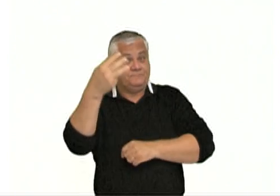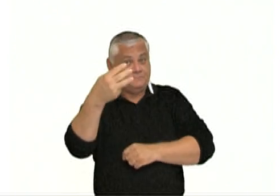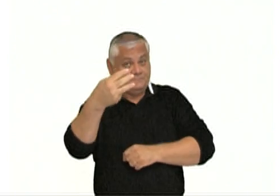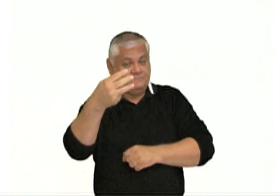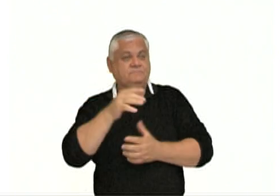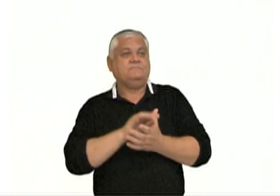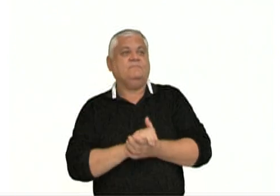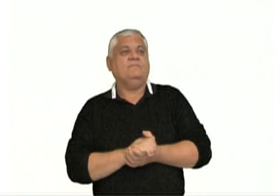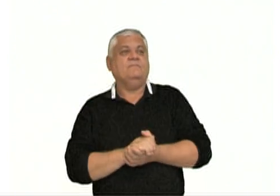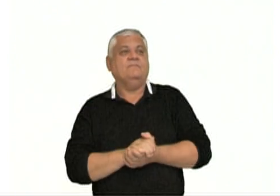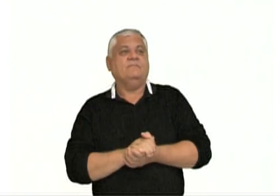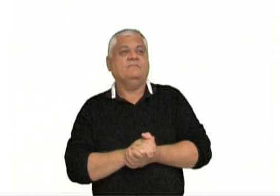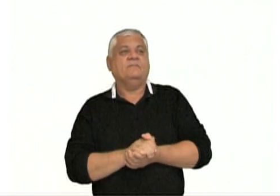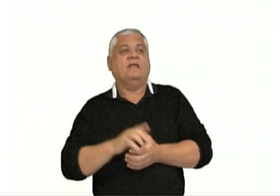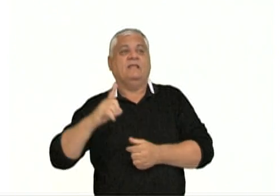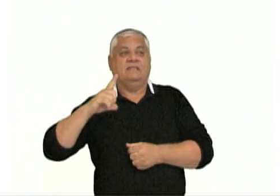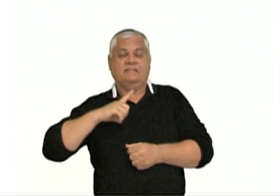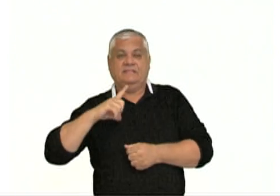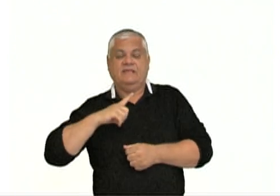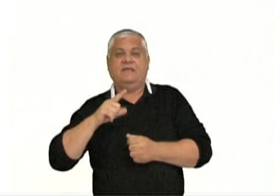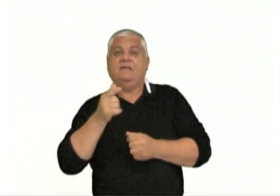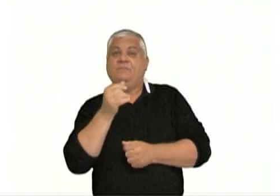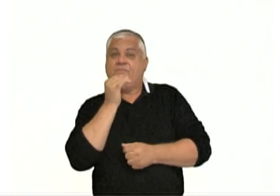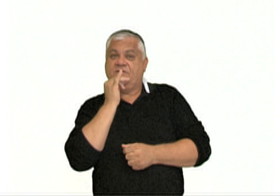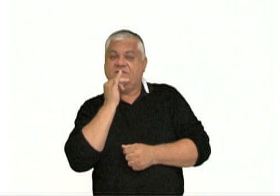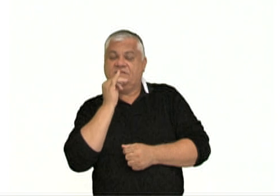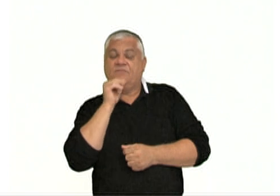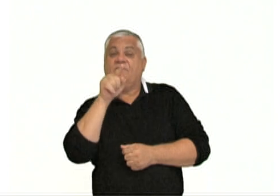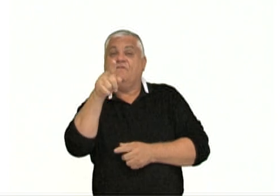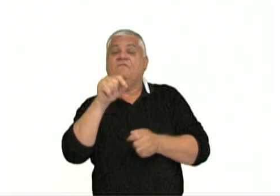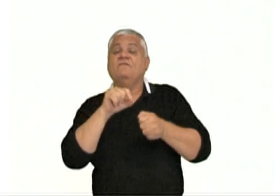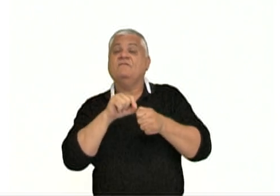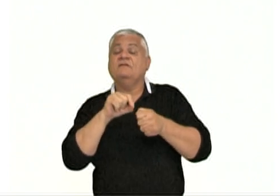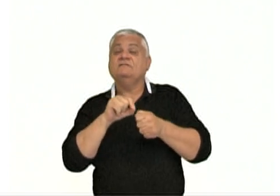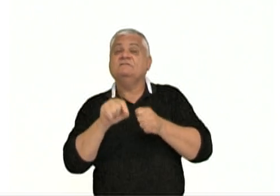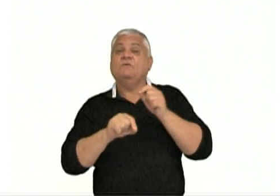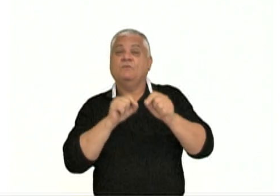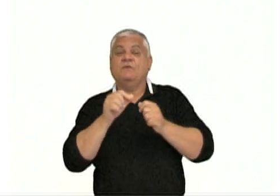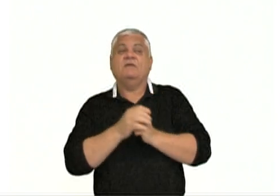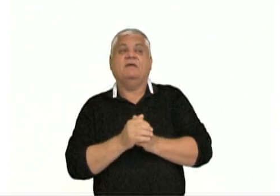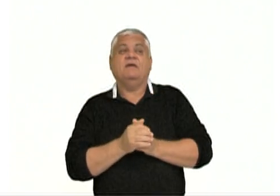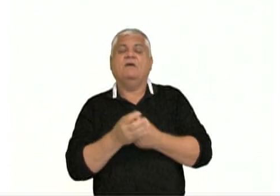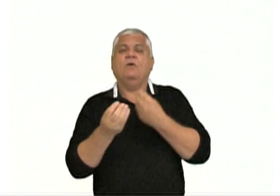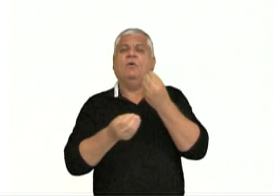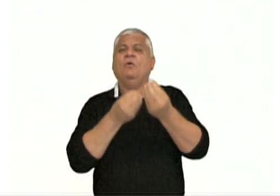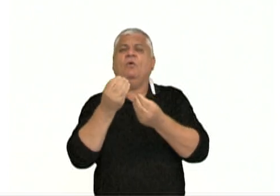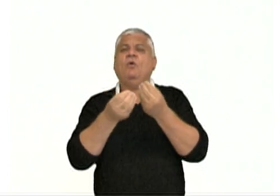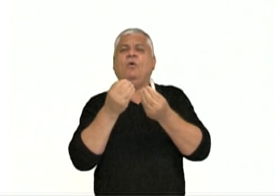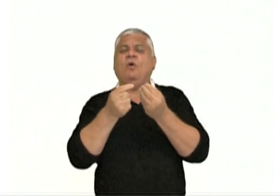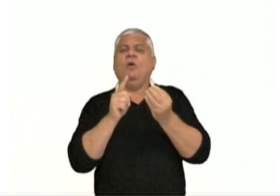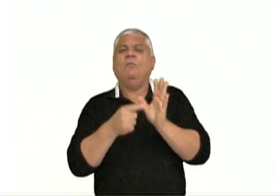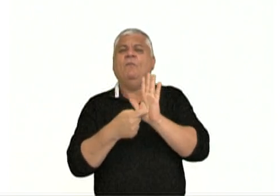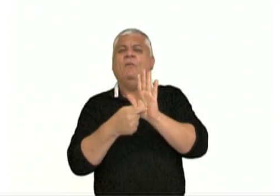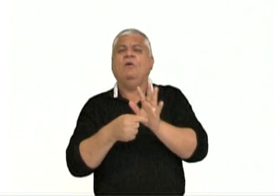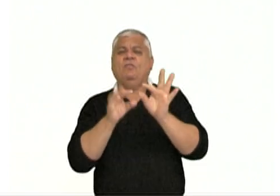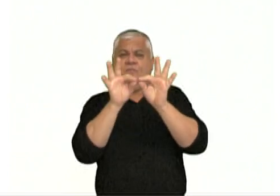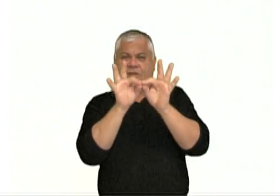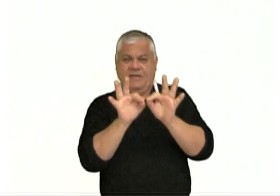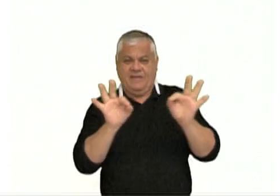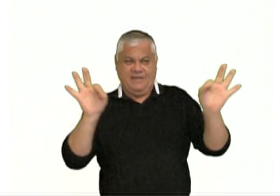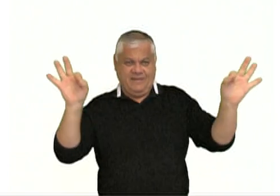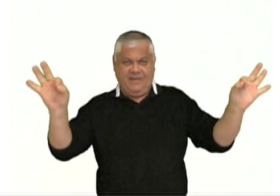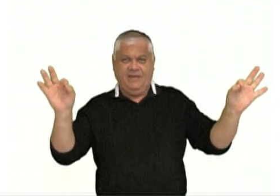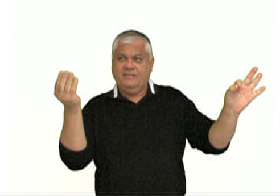Praticando 3, nós temos, ele pede para você fazer a representação em uma reta